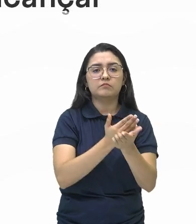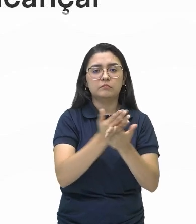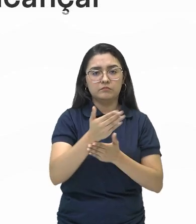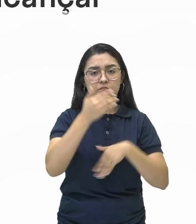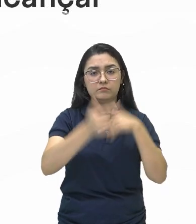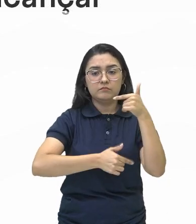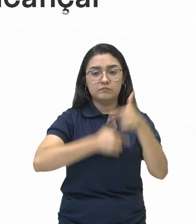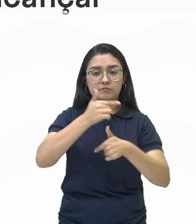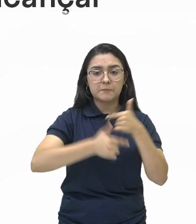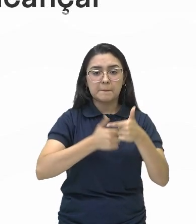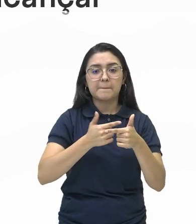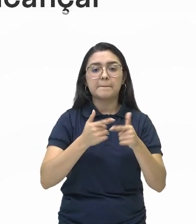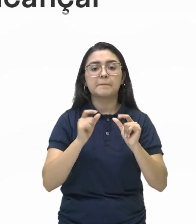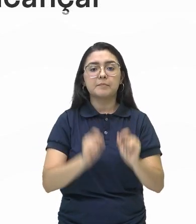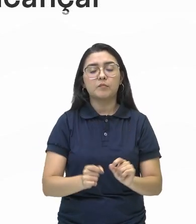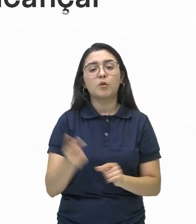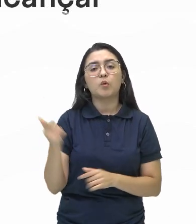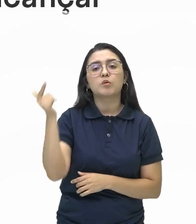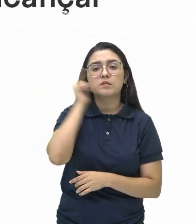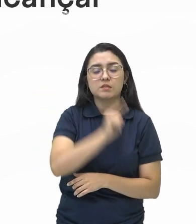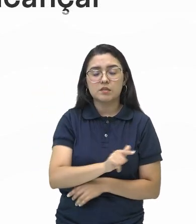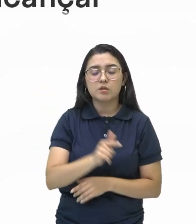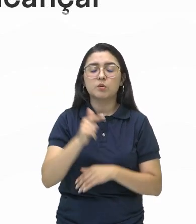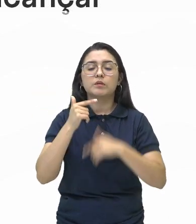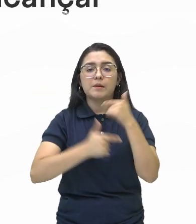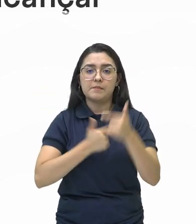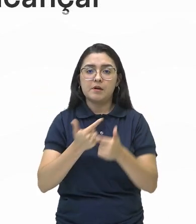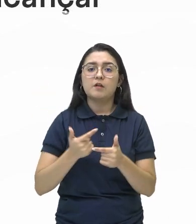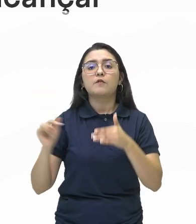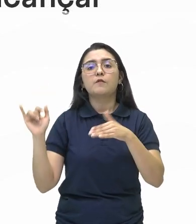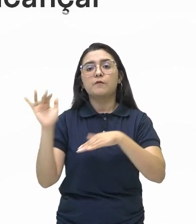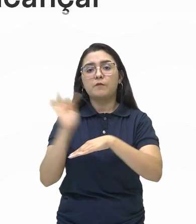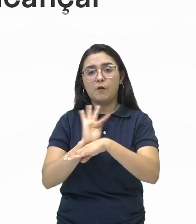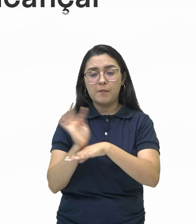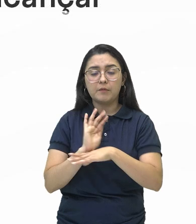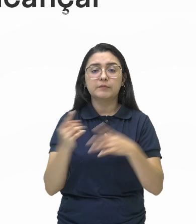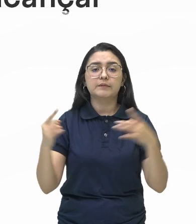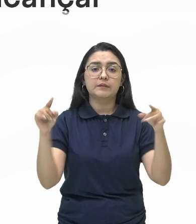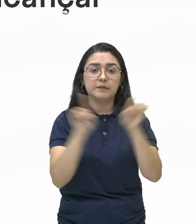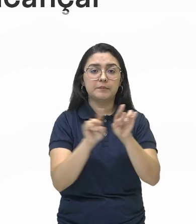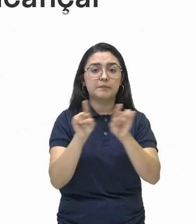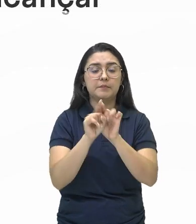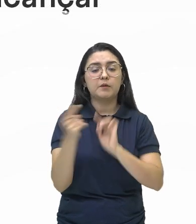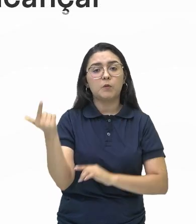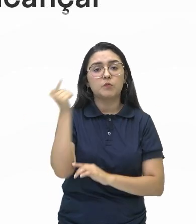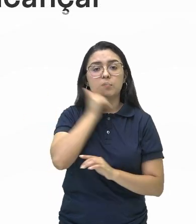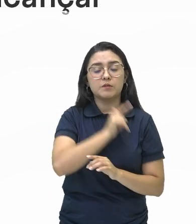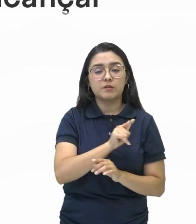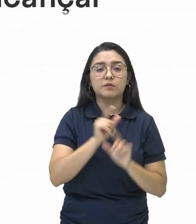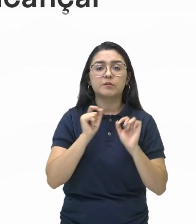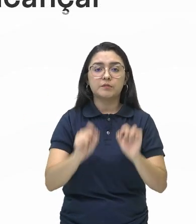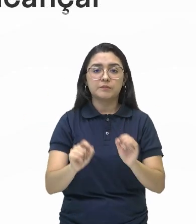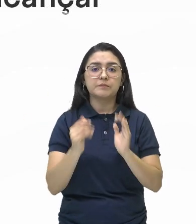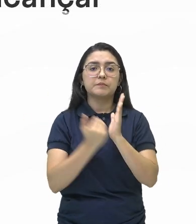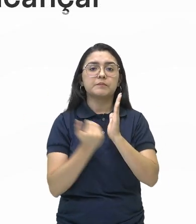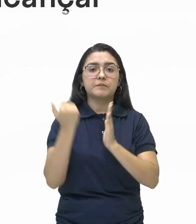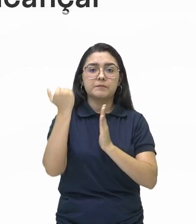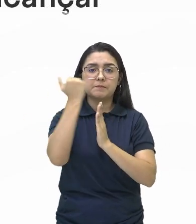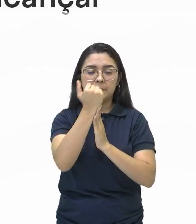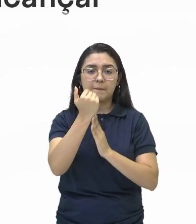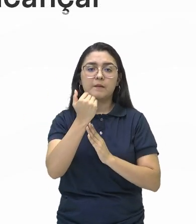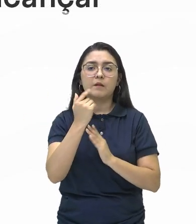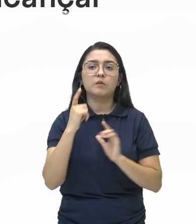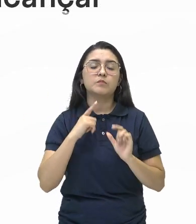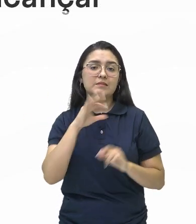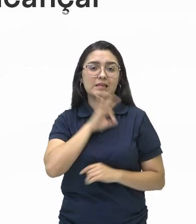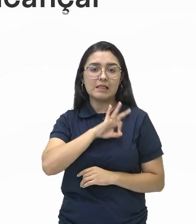trabalho, conseguir empregos formais e alcançar os mesmos níveis de